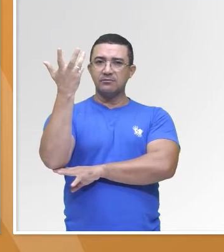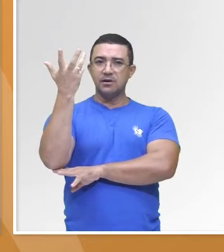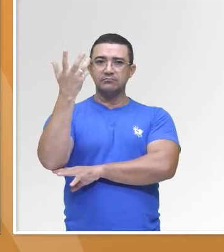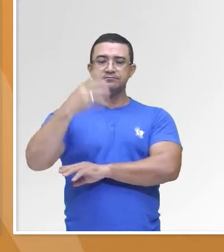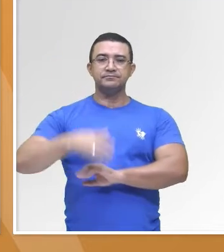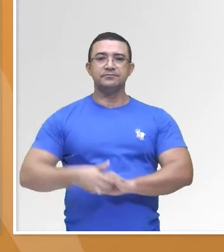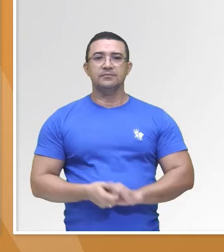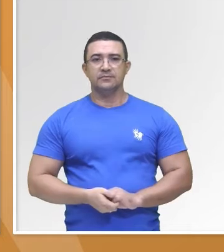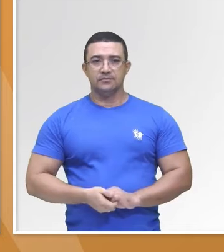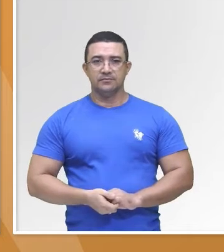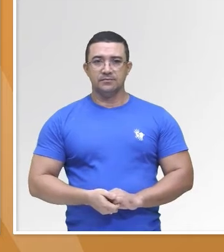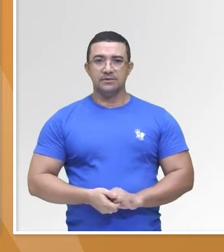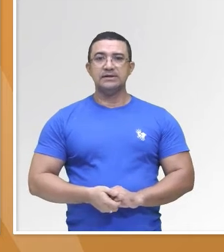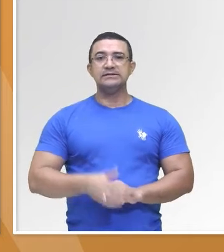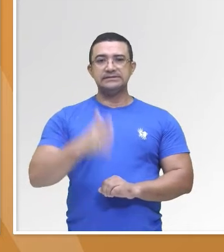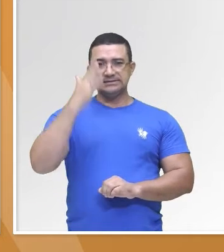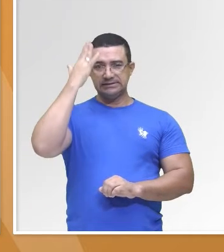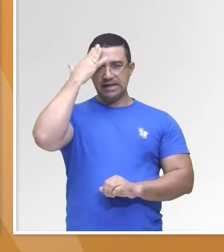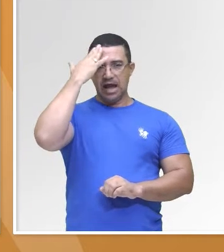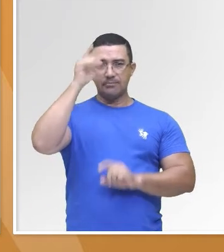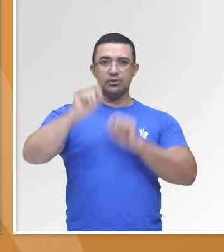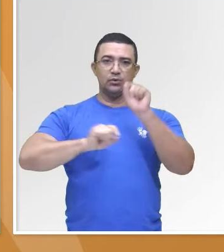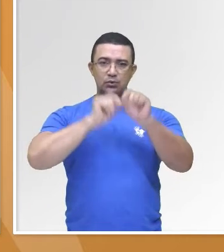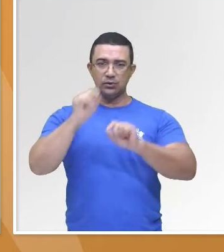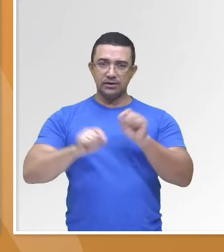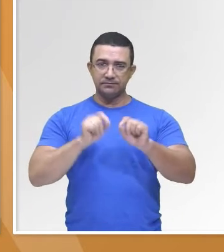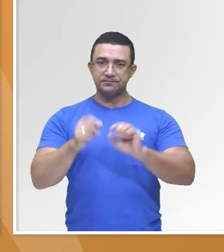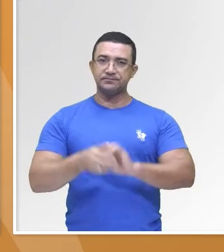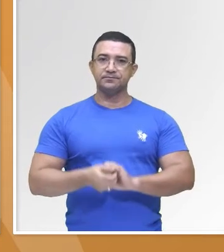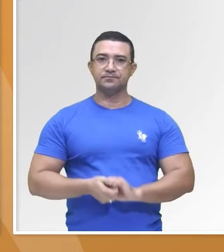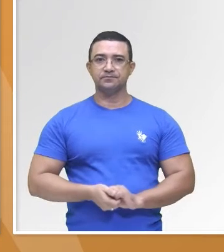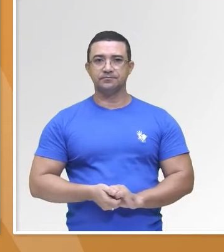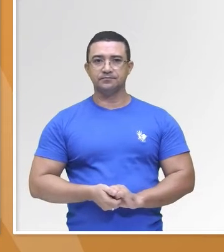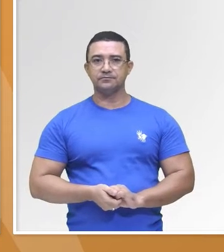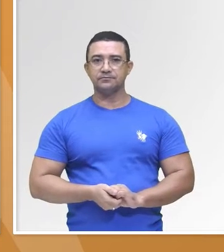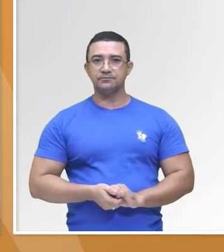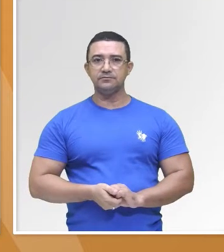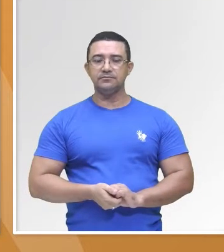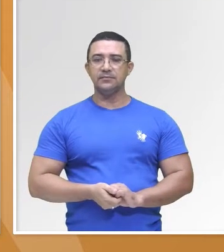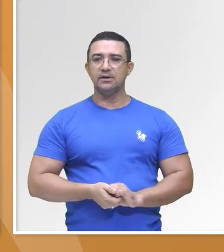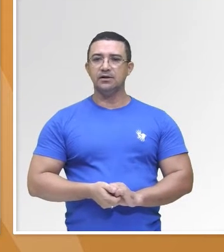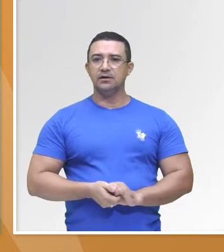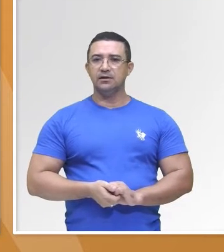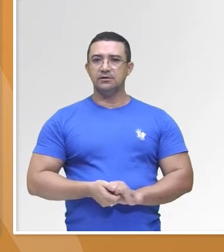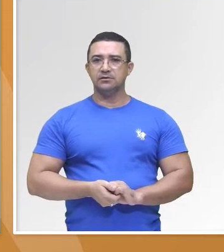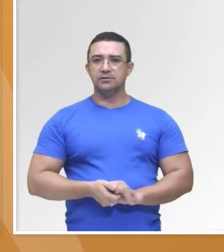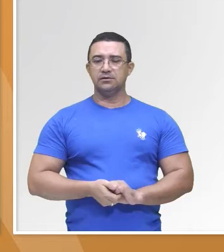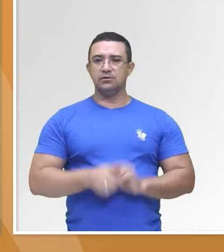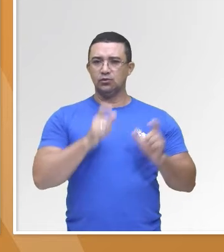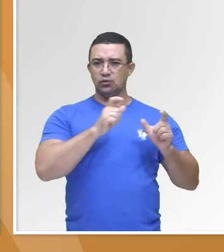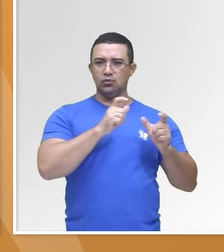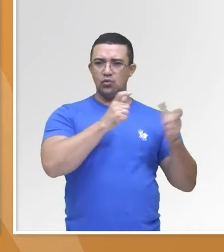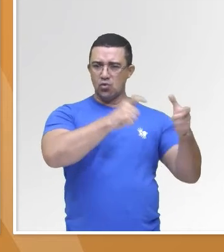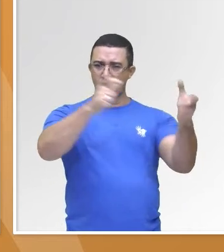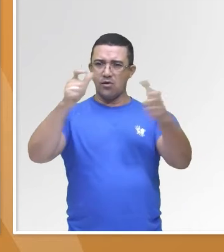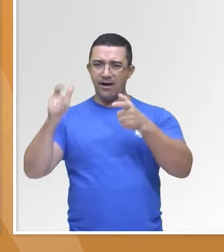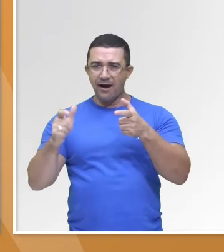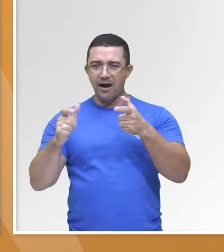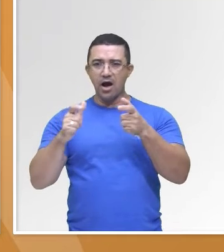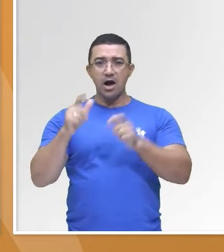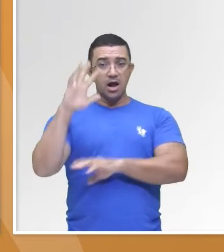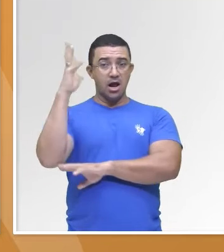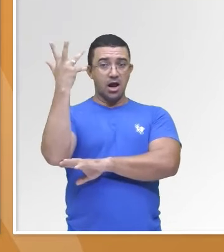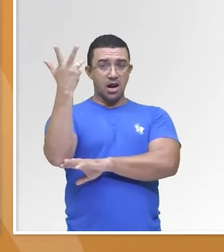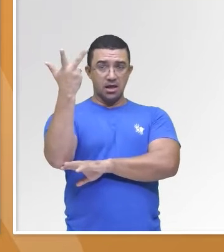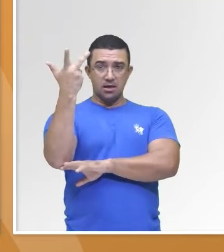Brasil está localizado, então, tá, na zona temperada sul. Isso quer dizer